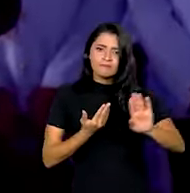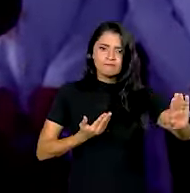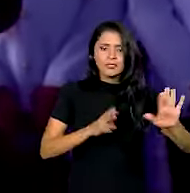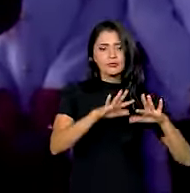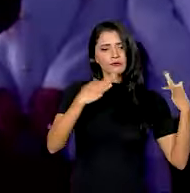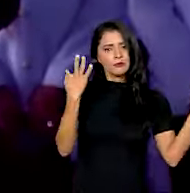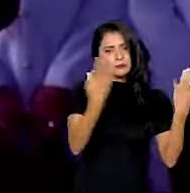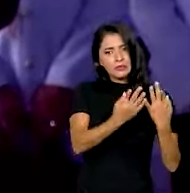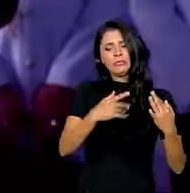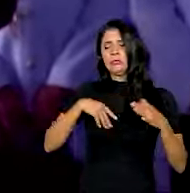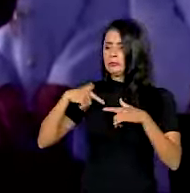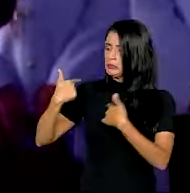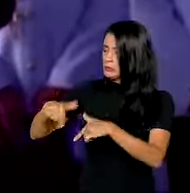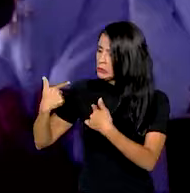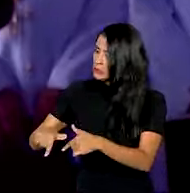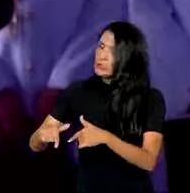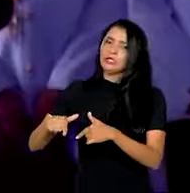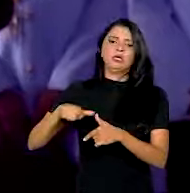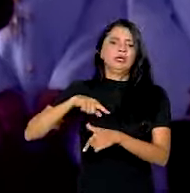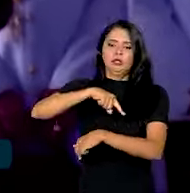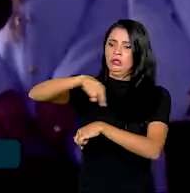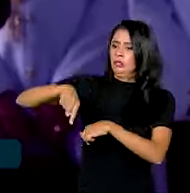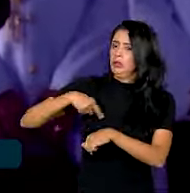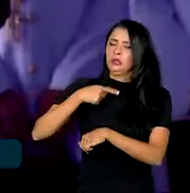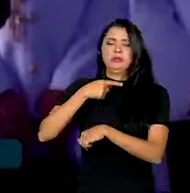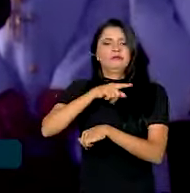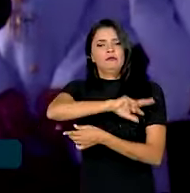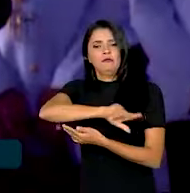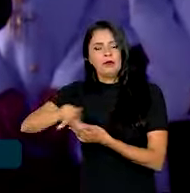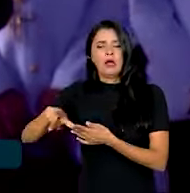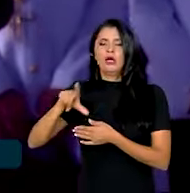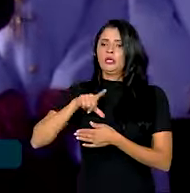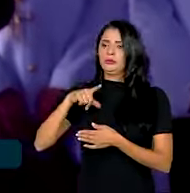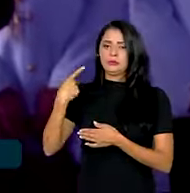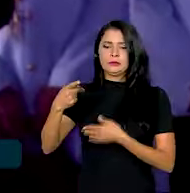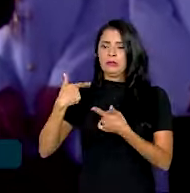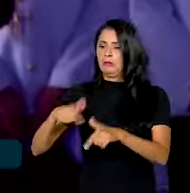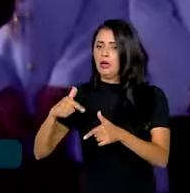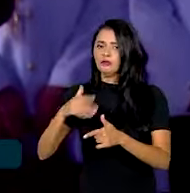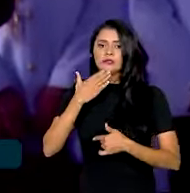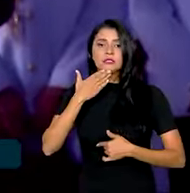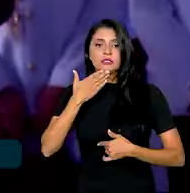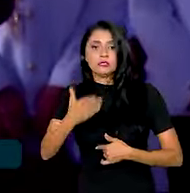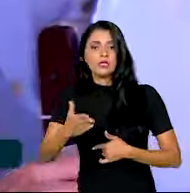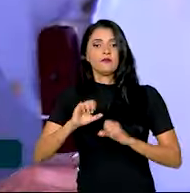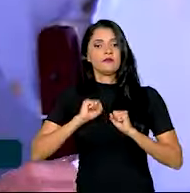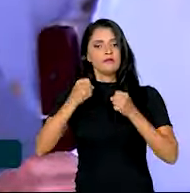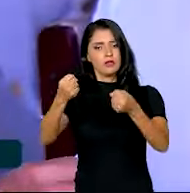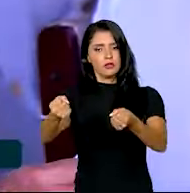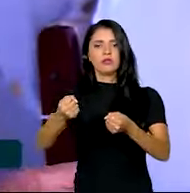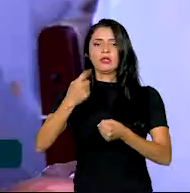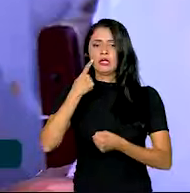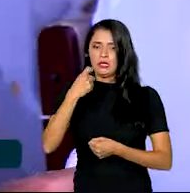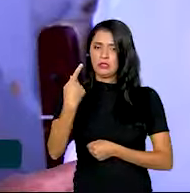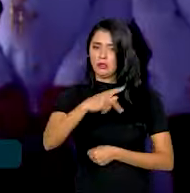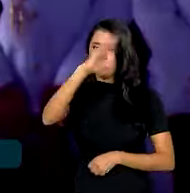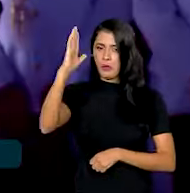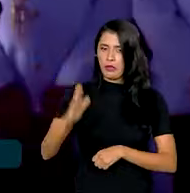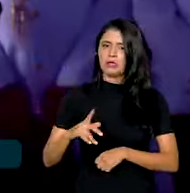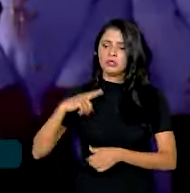aos regimes de outurno de serviço, defendendo os interesses do país e honrando compromissos